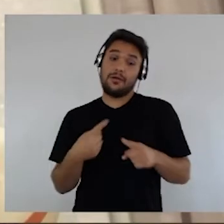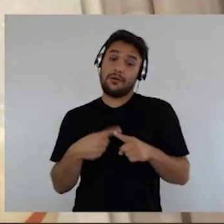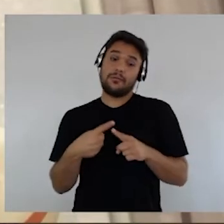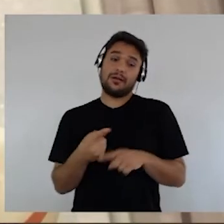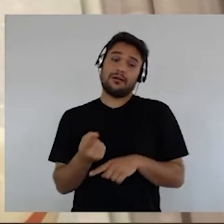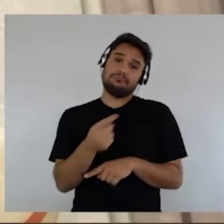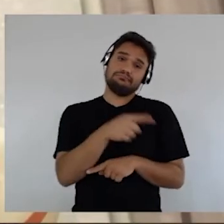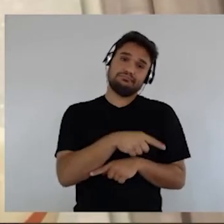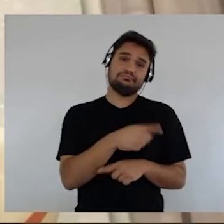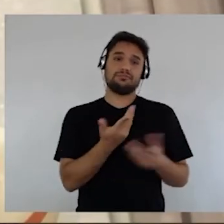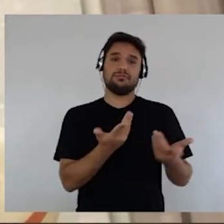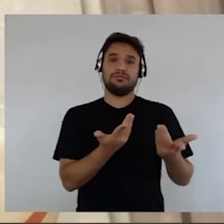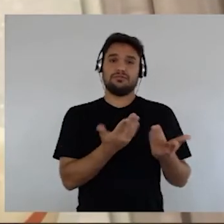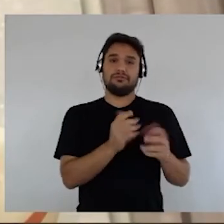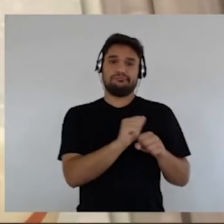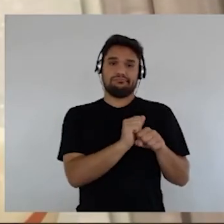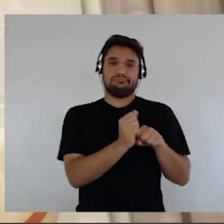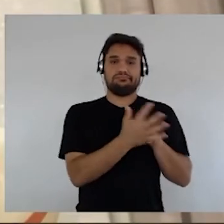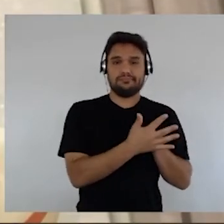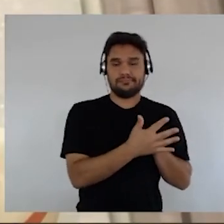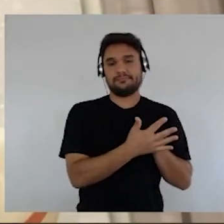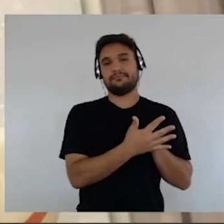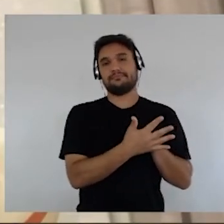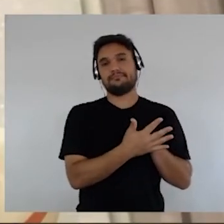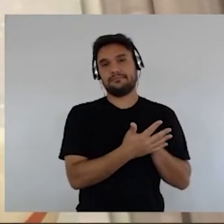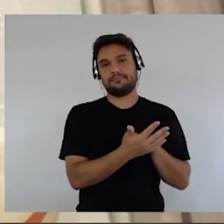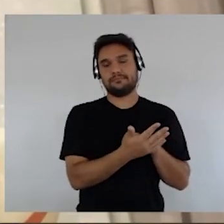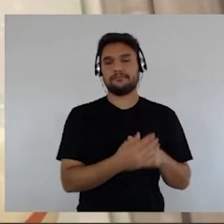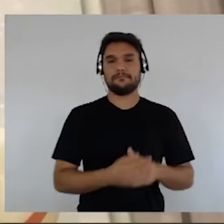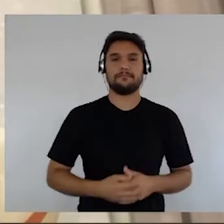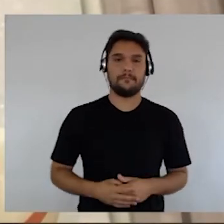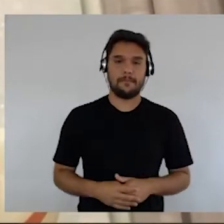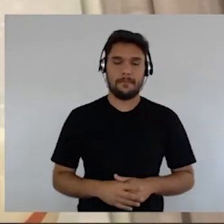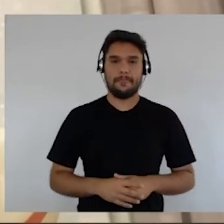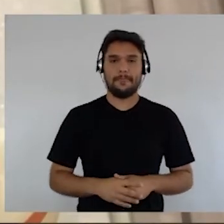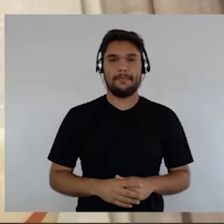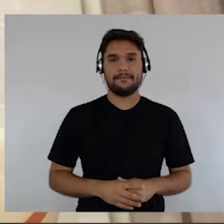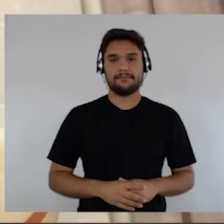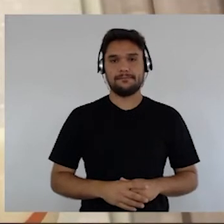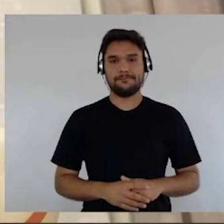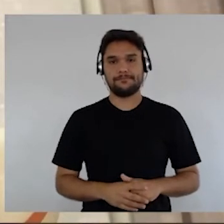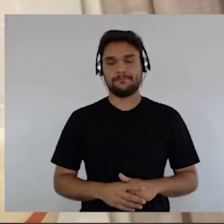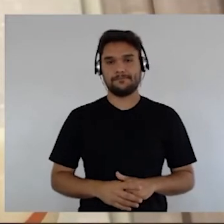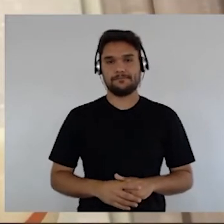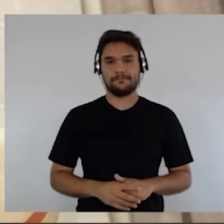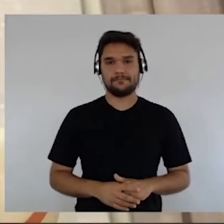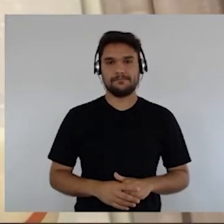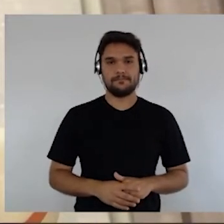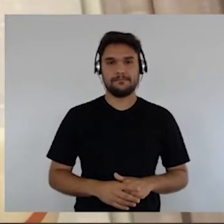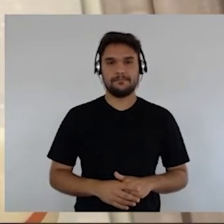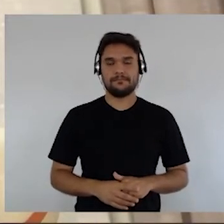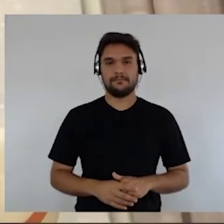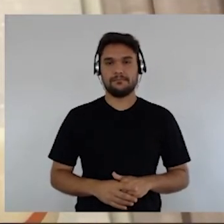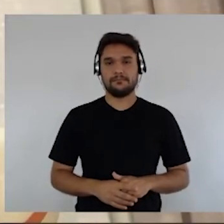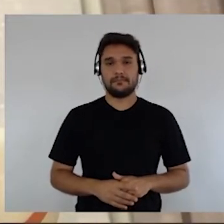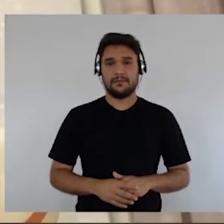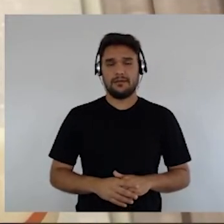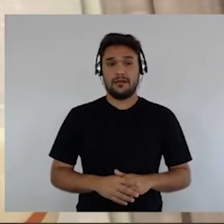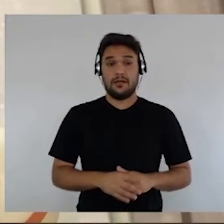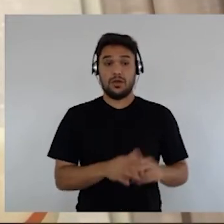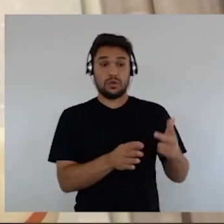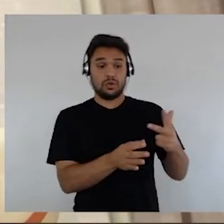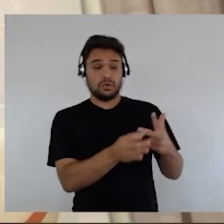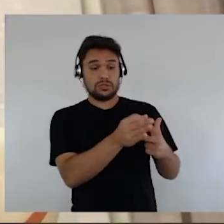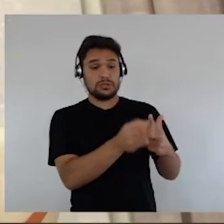desses desequilíbrios e distorções das relações jurídicas. Deverá